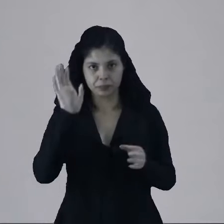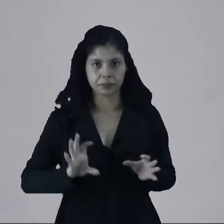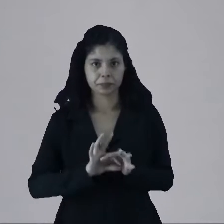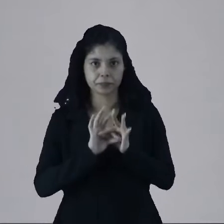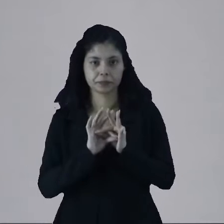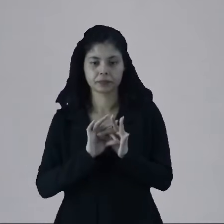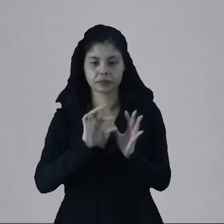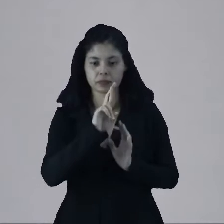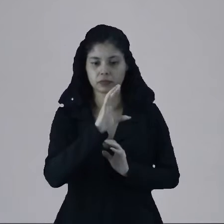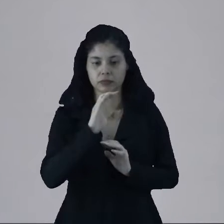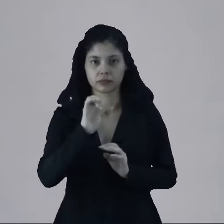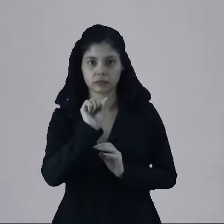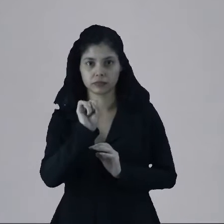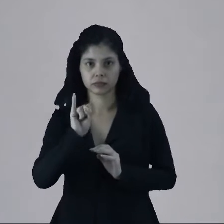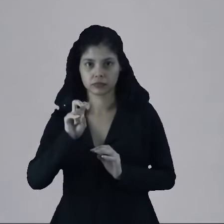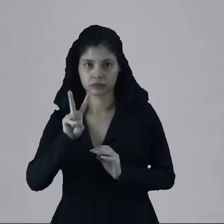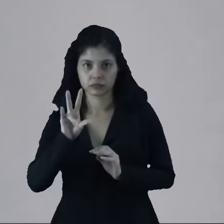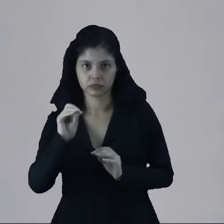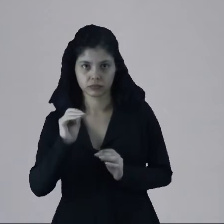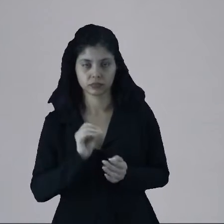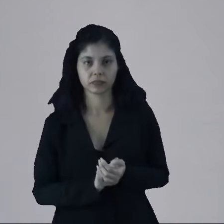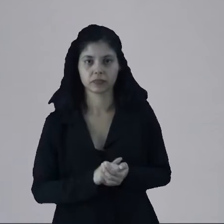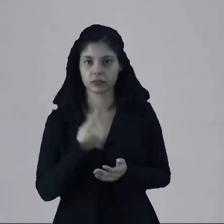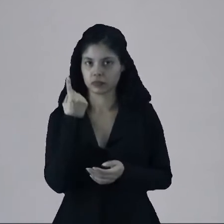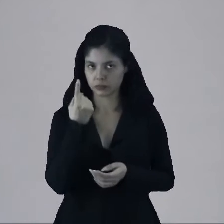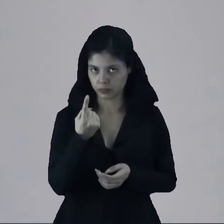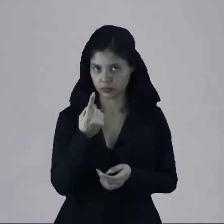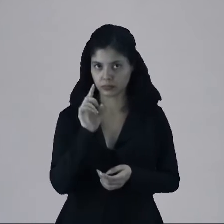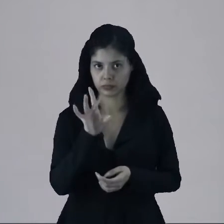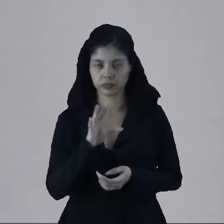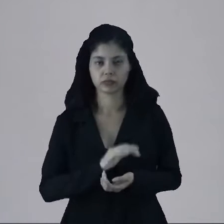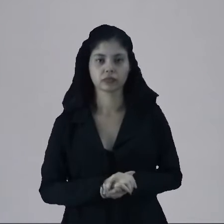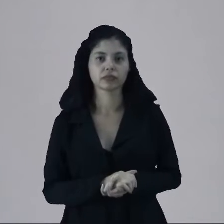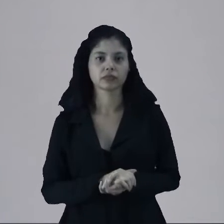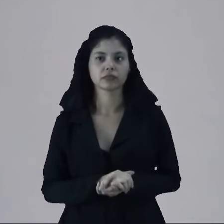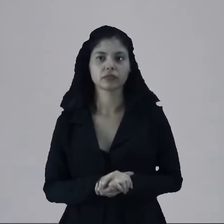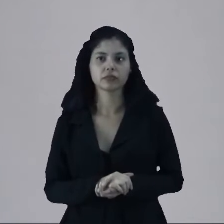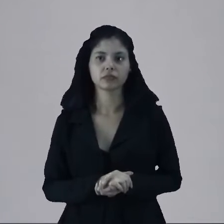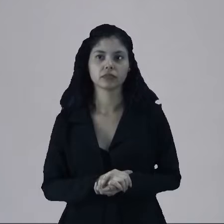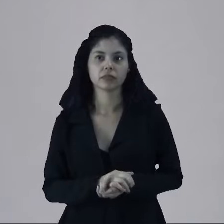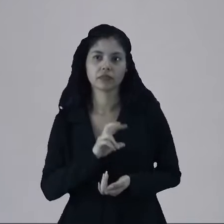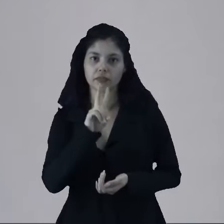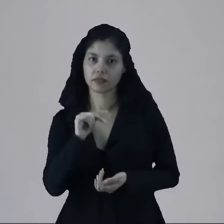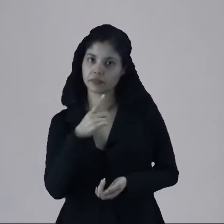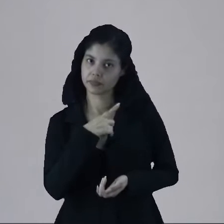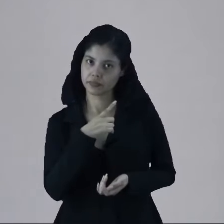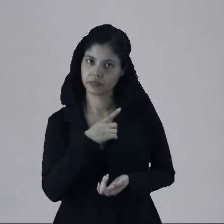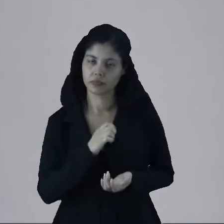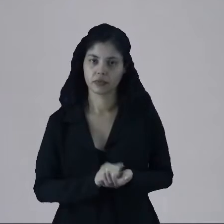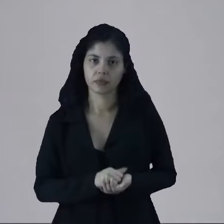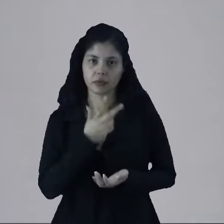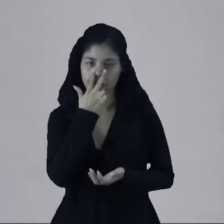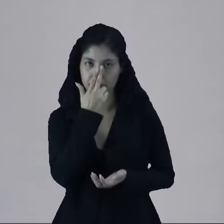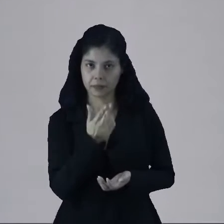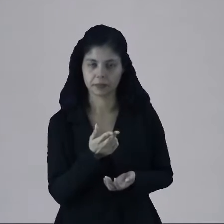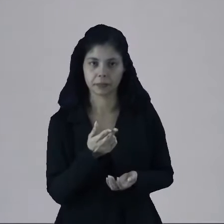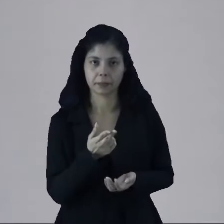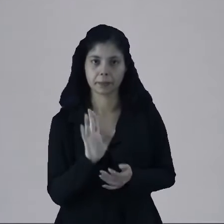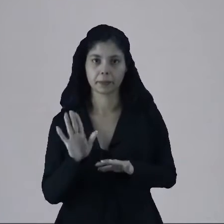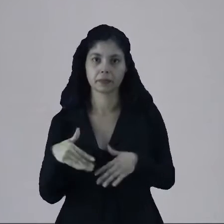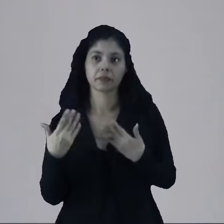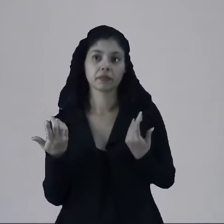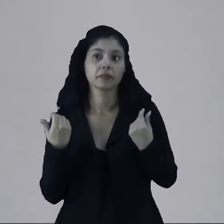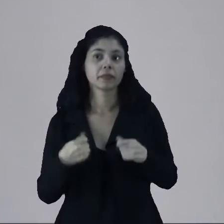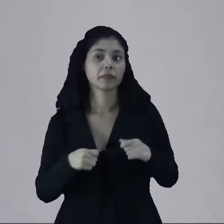relacionada à recessividade e a um cromossomo sexual, ela vai estar tendo que aparecer em qual, ela